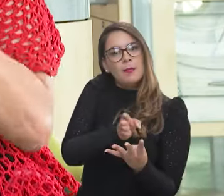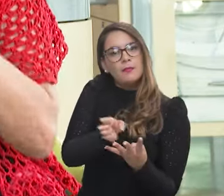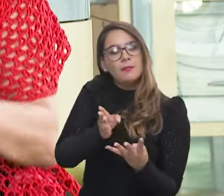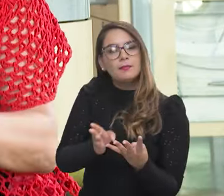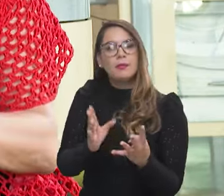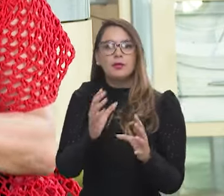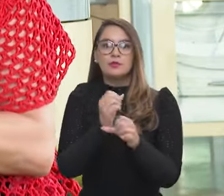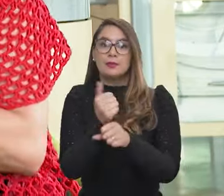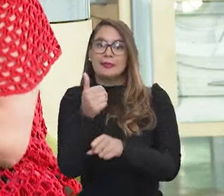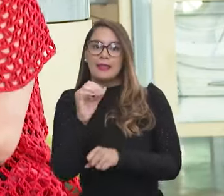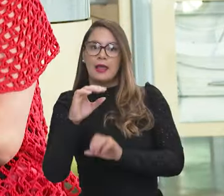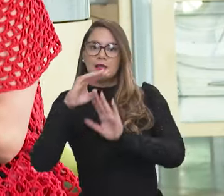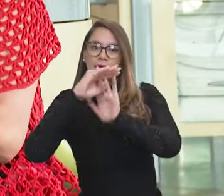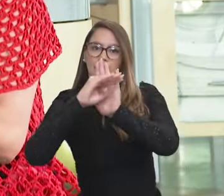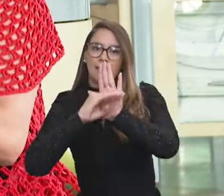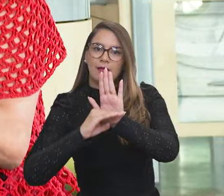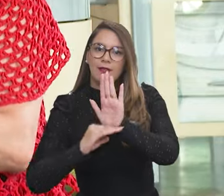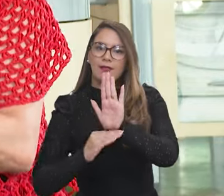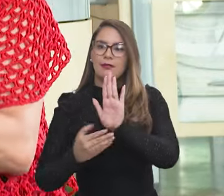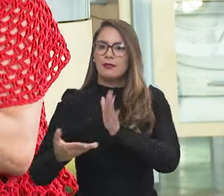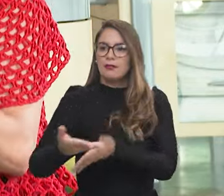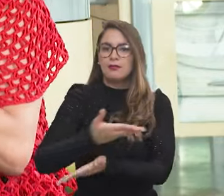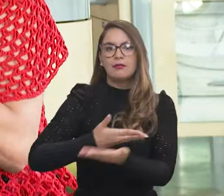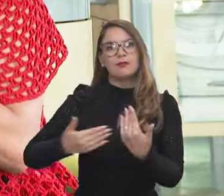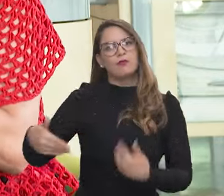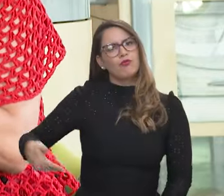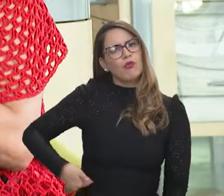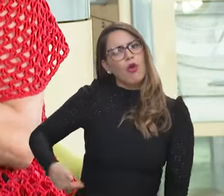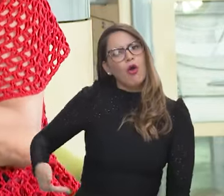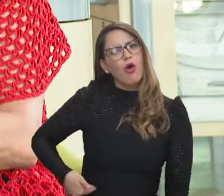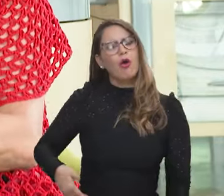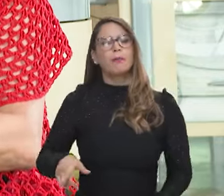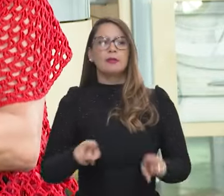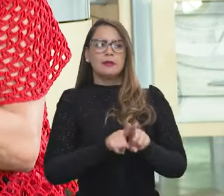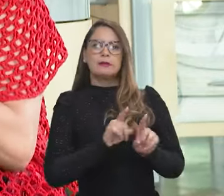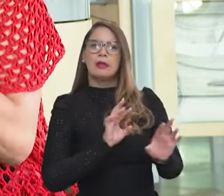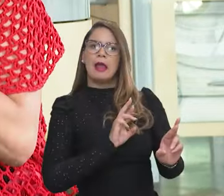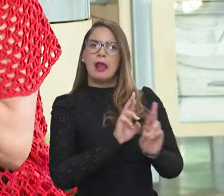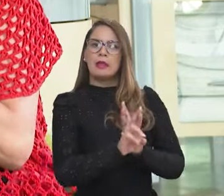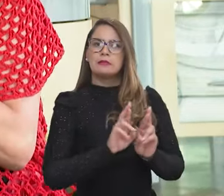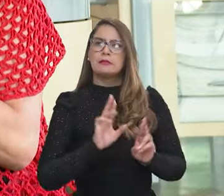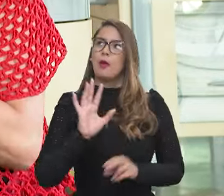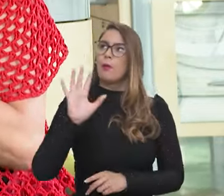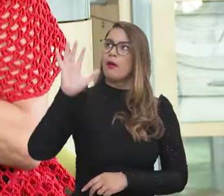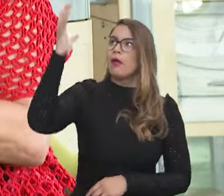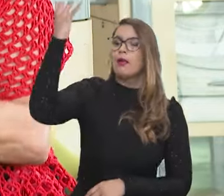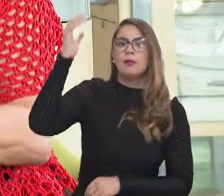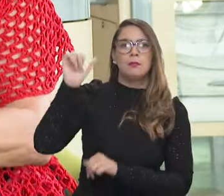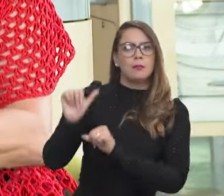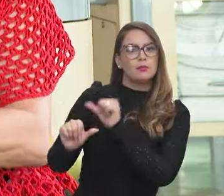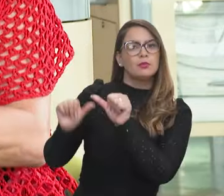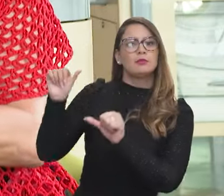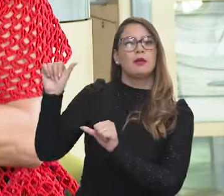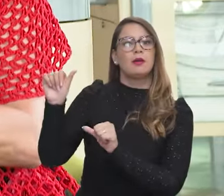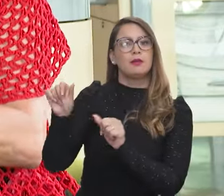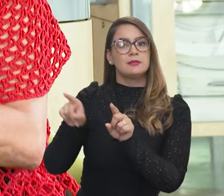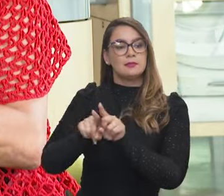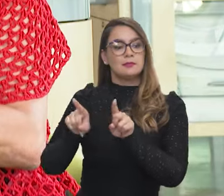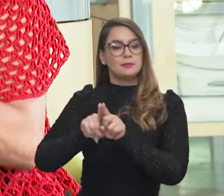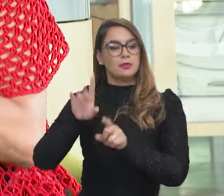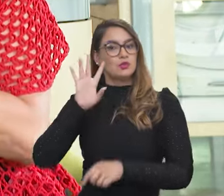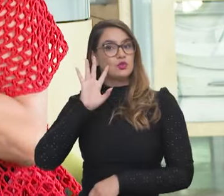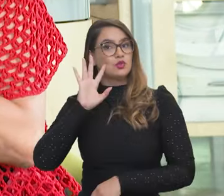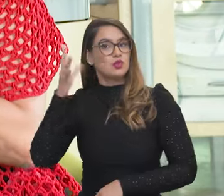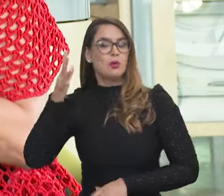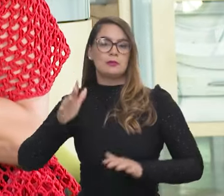lançamos 10 programas que dialogam com a fome, que dialogam com a mudança climática, que dialogam com